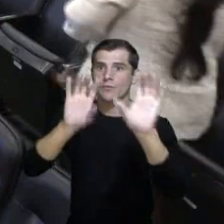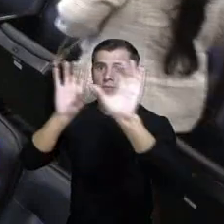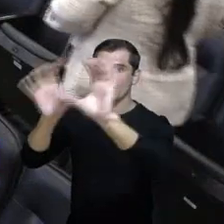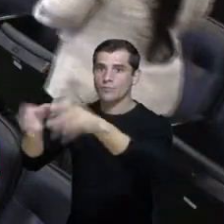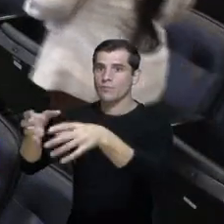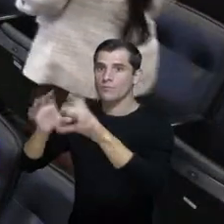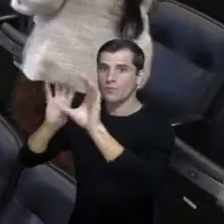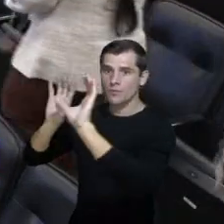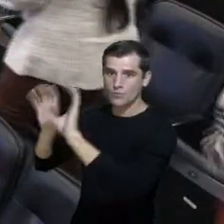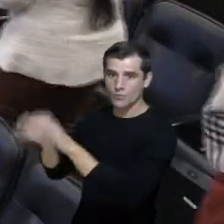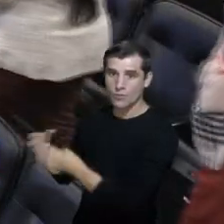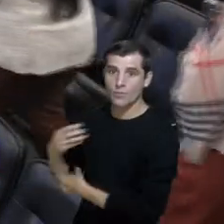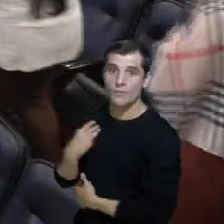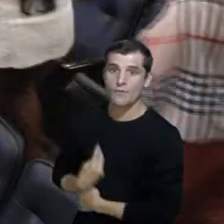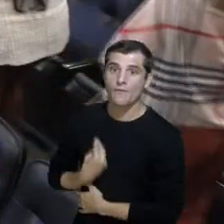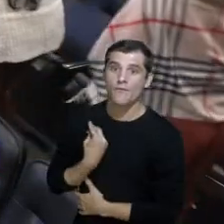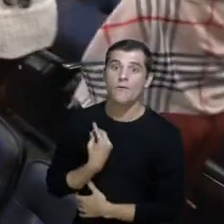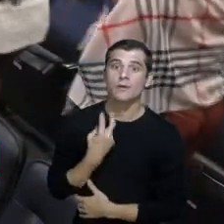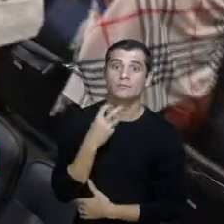mais dois aqui